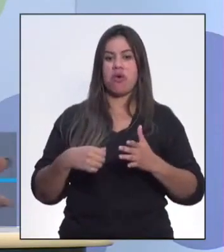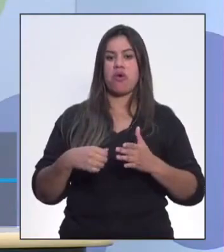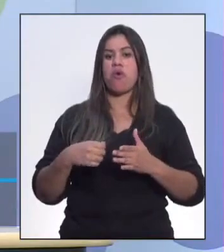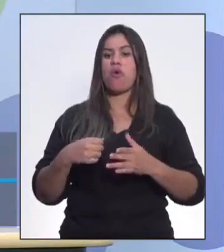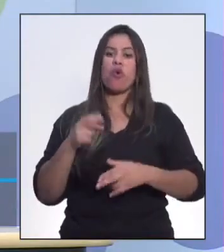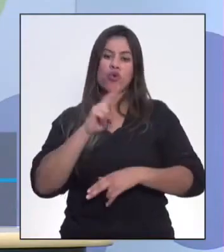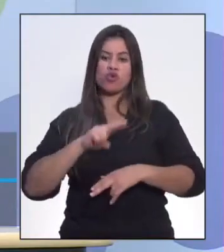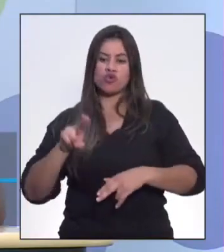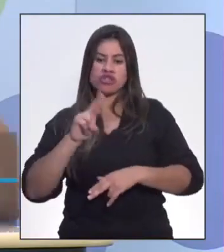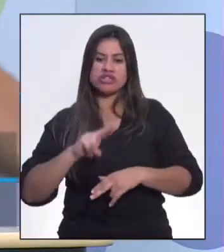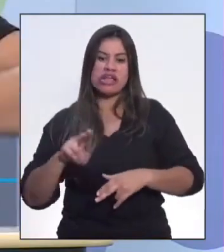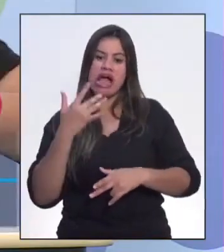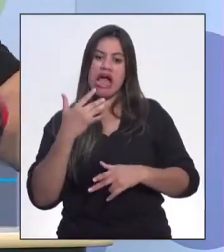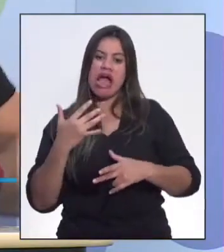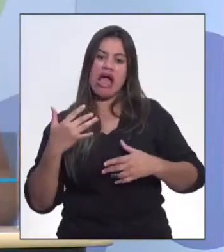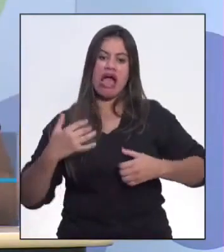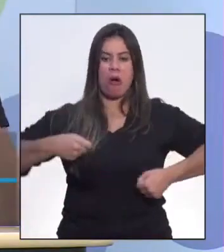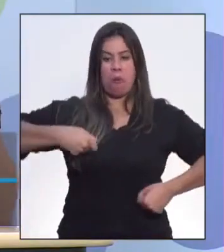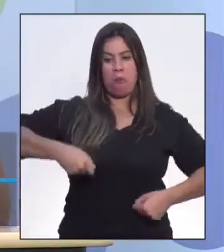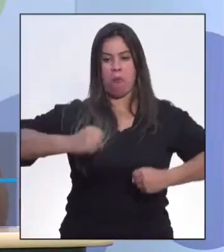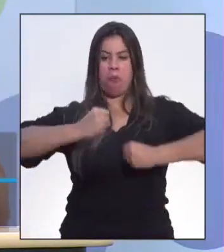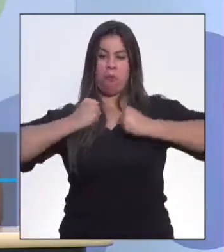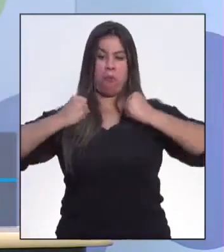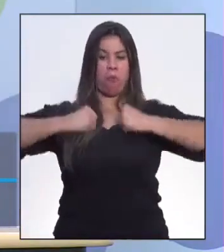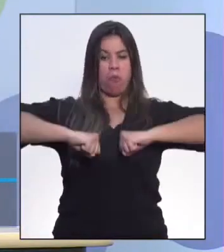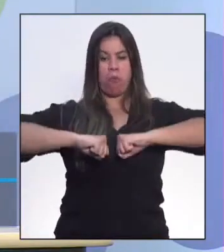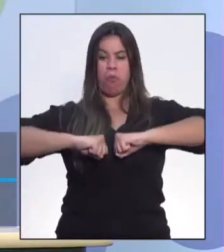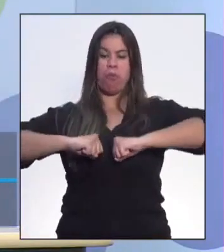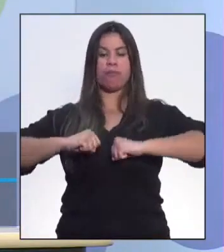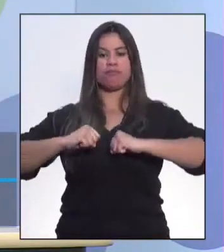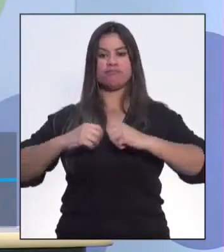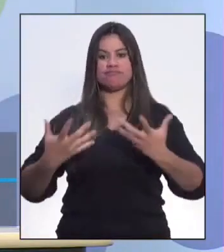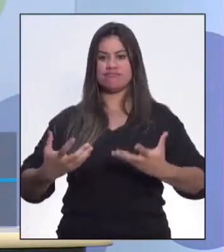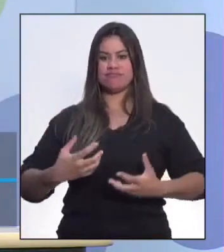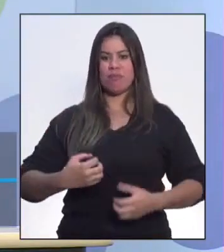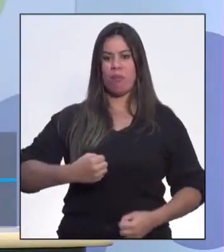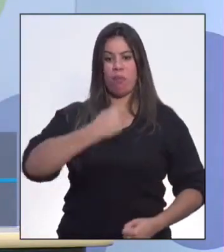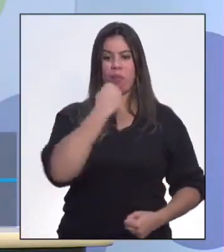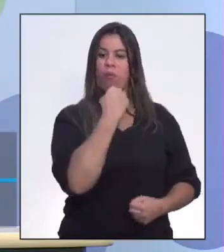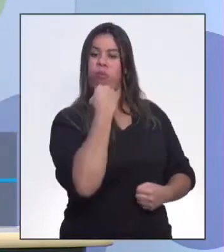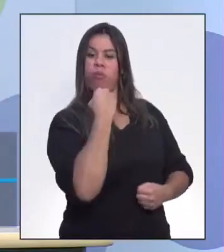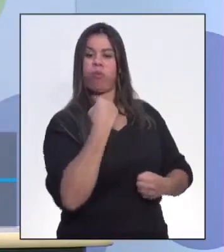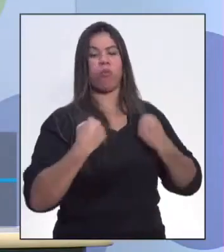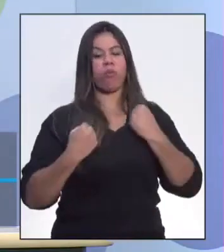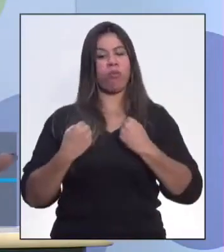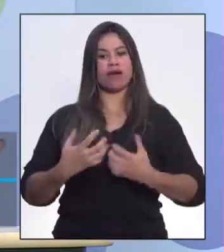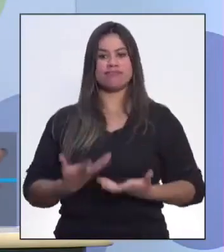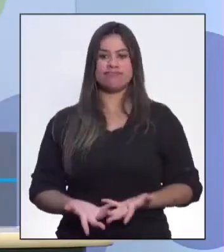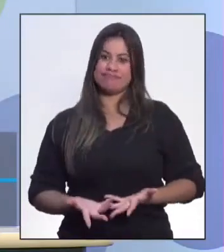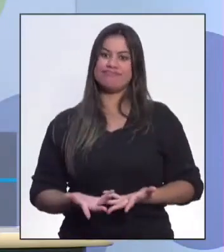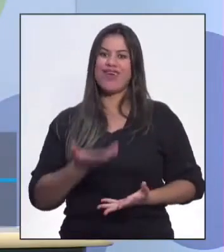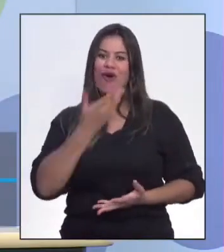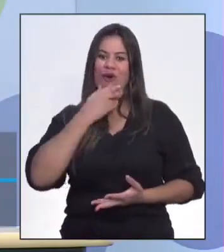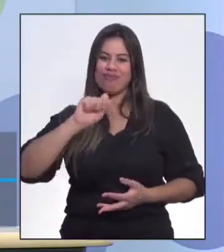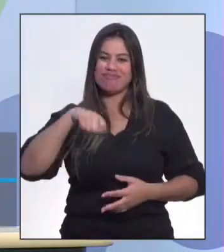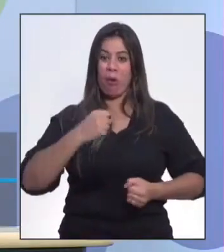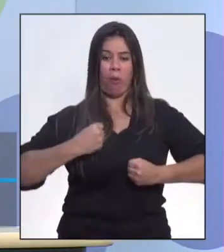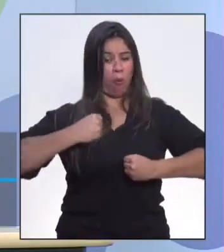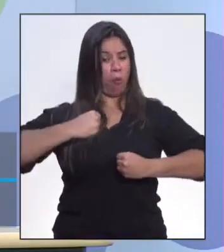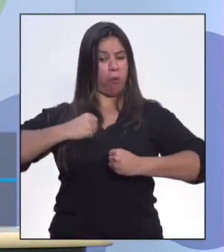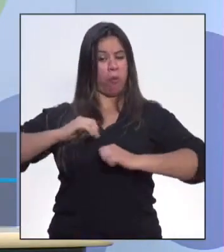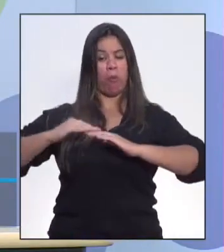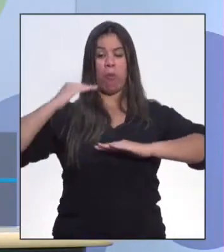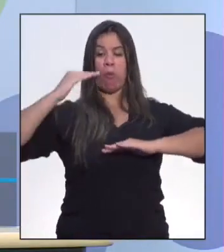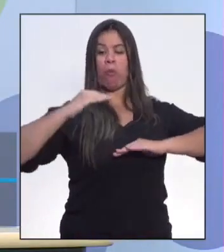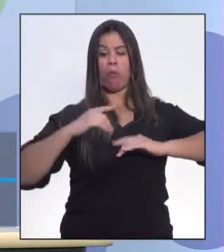cara dele, porque ele, como homem, ele tem que ser ali um másculo e tudo mais. Então, entender que existe esse movimento de vai e volta. Mas muitos alunos colocaram que não,